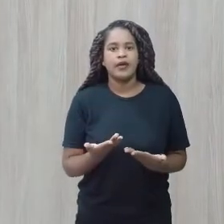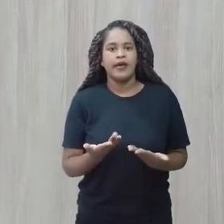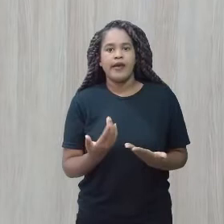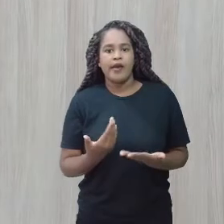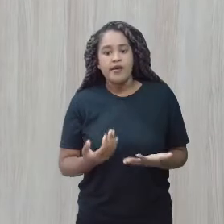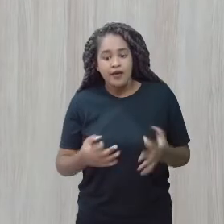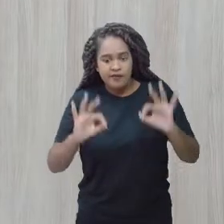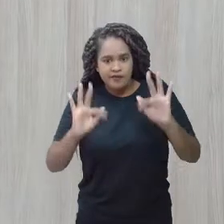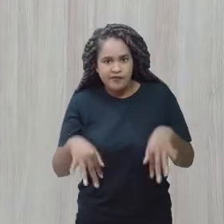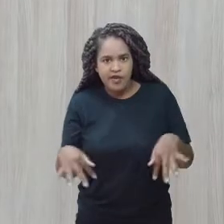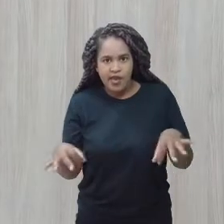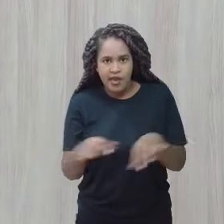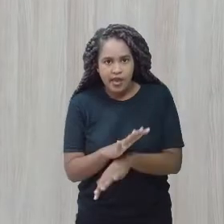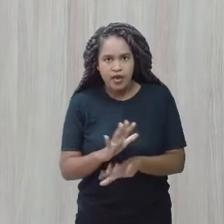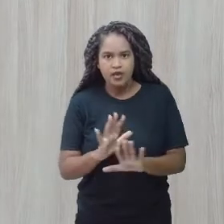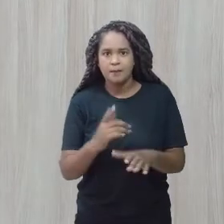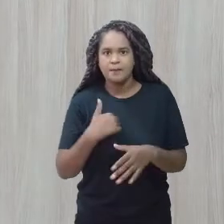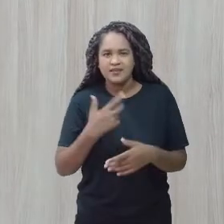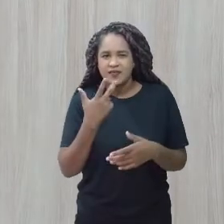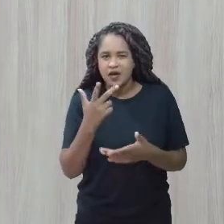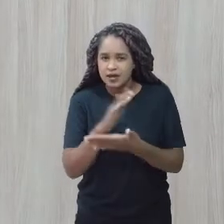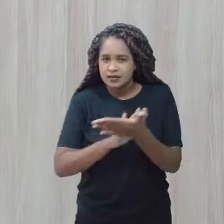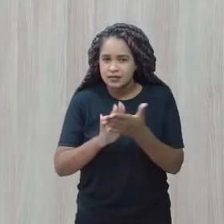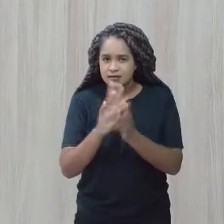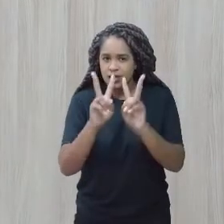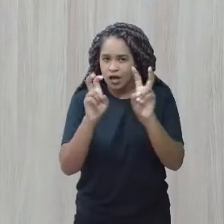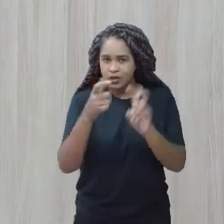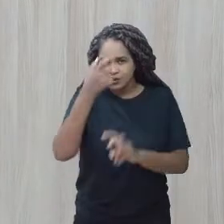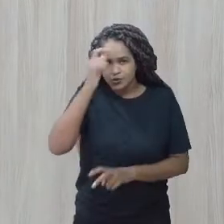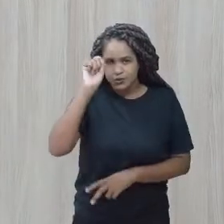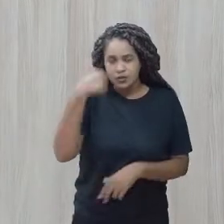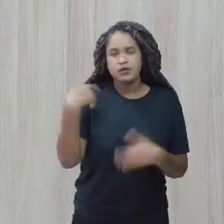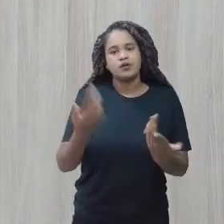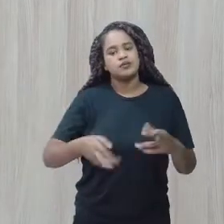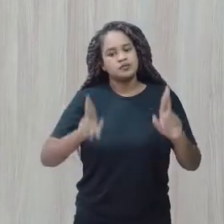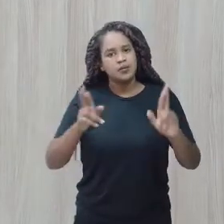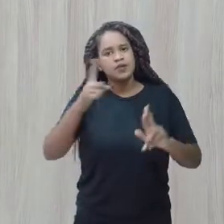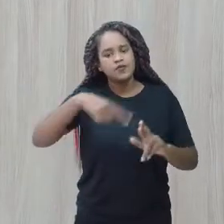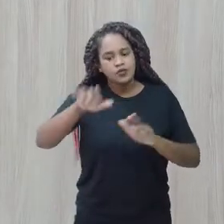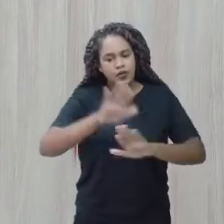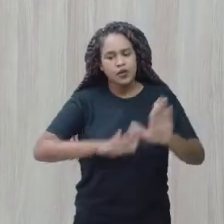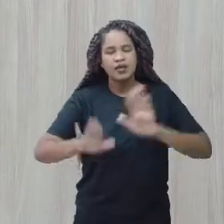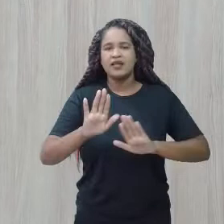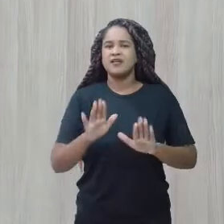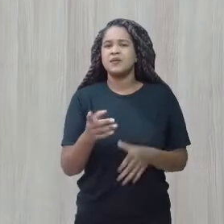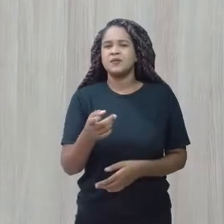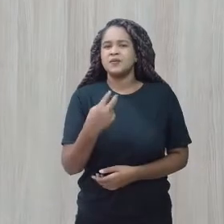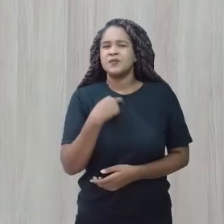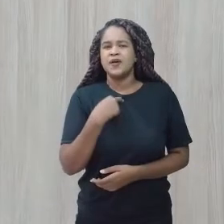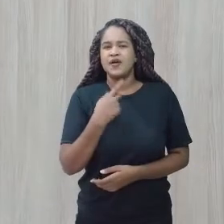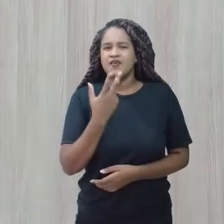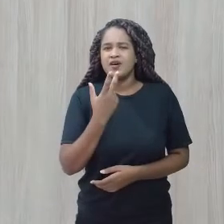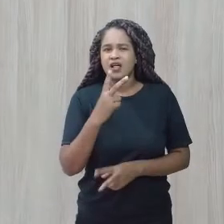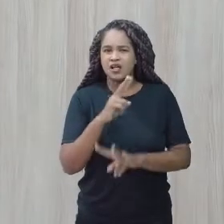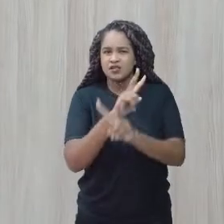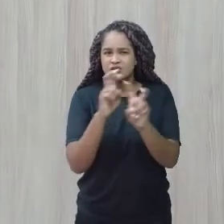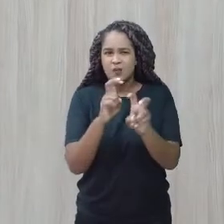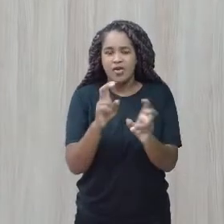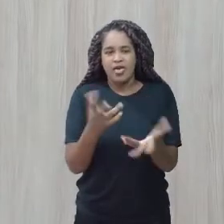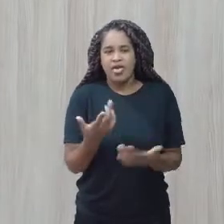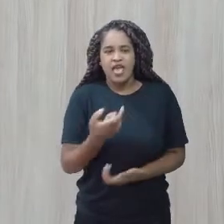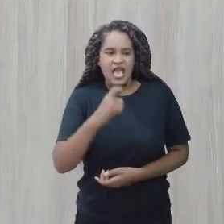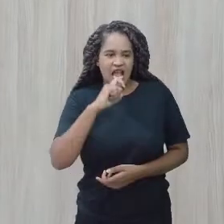encerrar a minha aula sem tocar nesse assunto. E eu espero que vocês se policiem. Nada de falar por aí de inveja